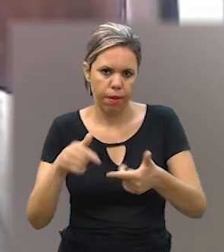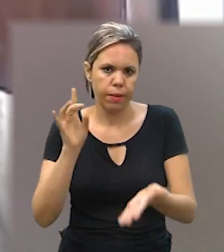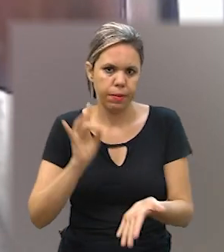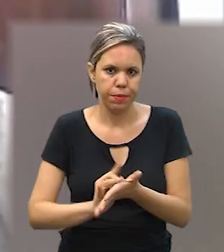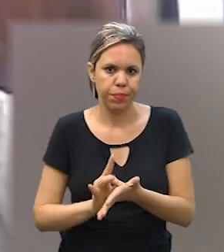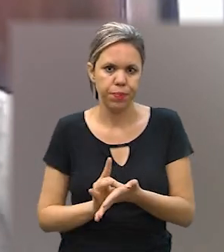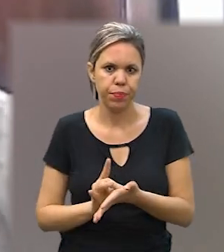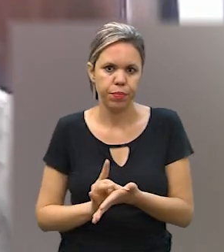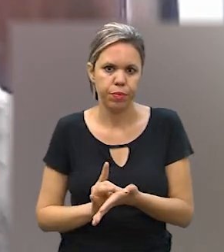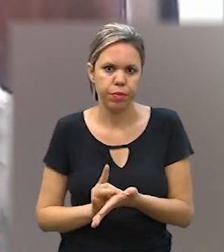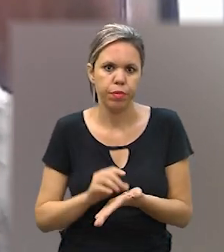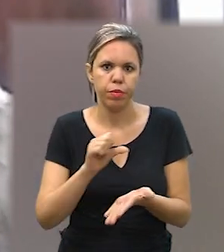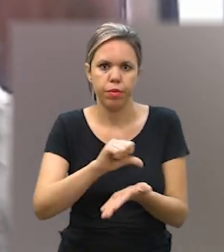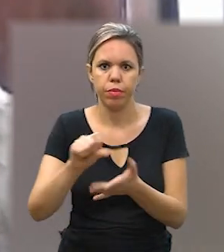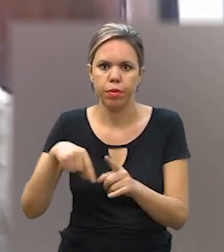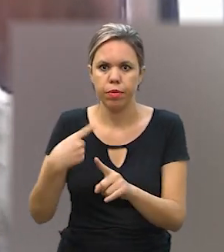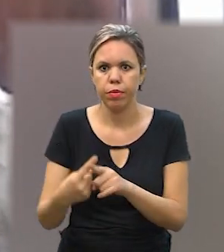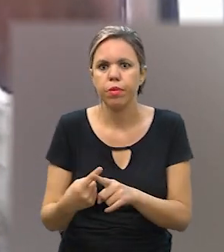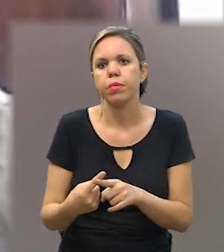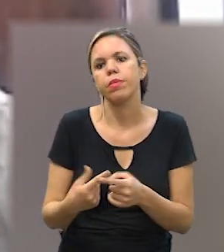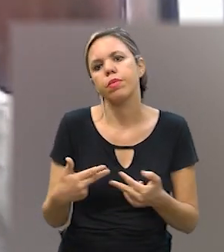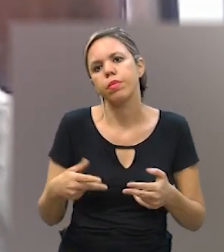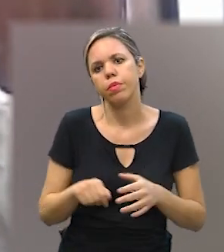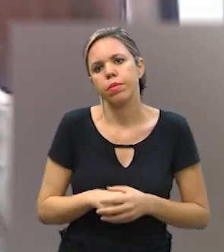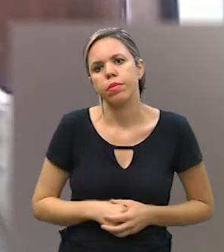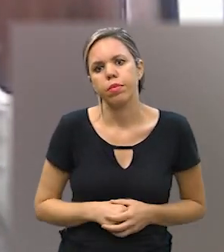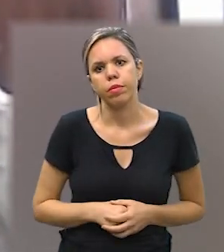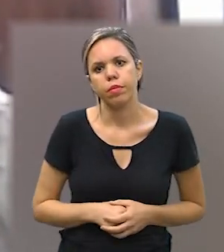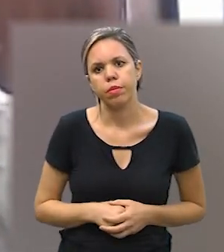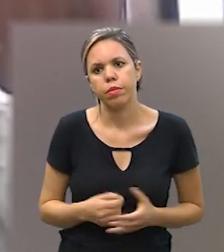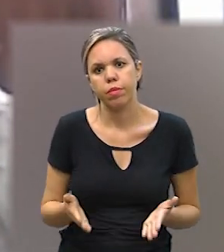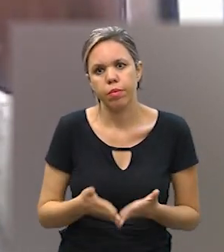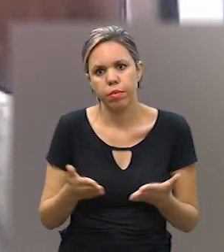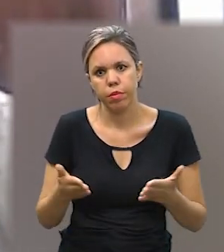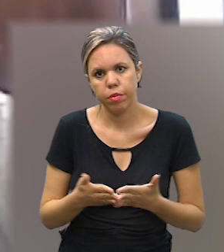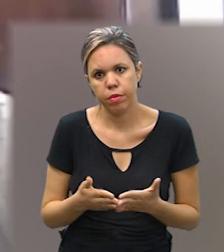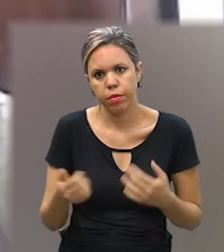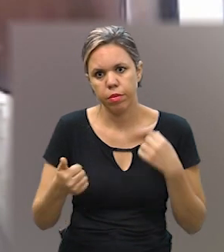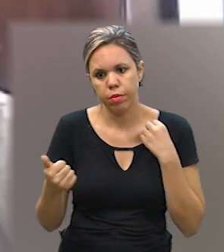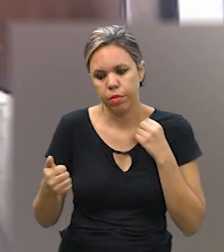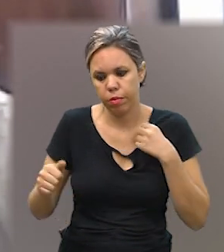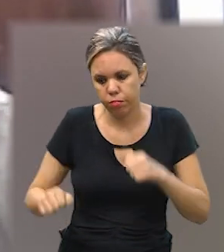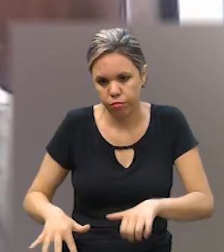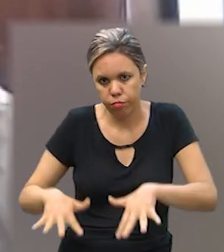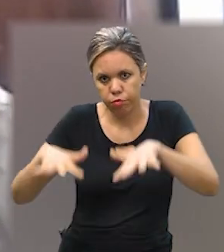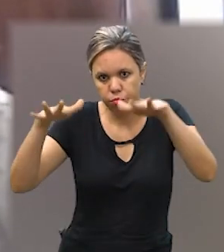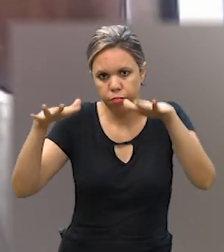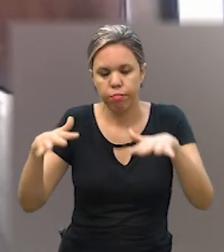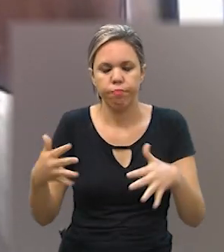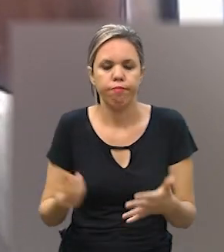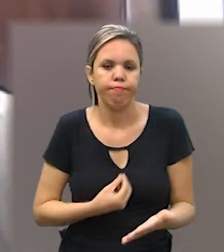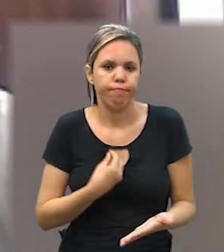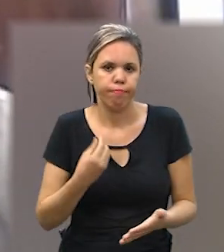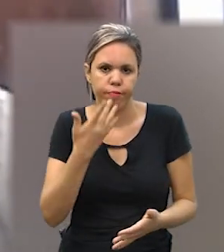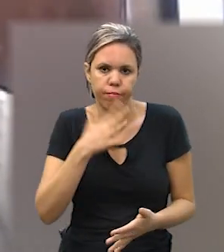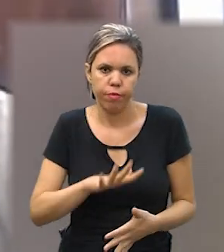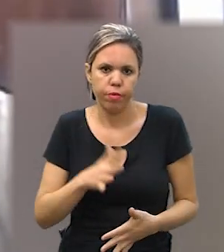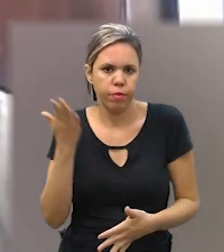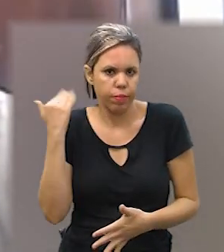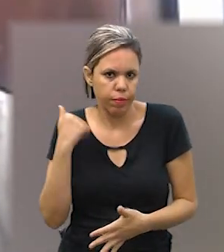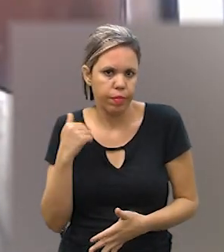ter ações bastante efetivas para esse território, e mais as questões relacionadas à vulnerabilidade na primeira infância, que